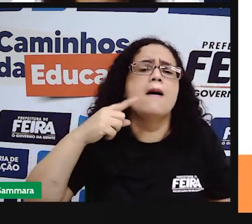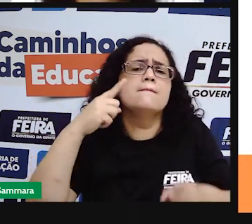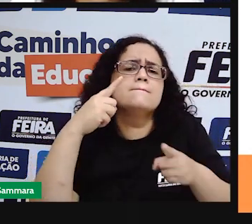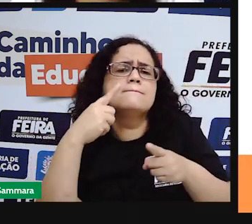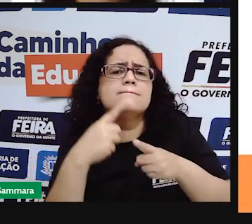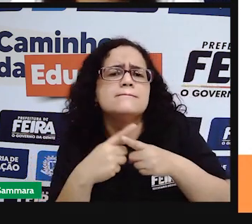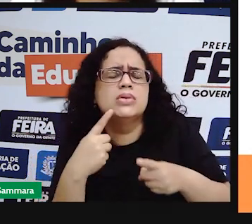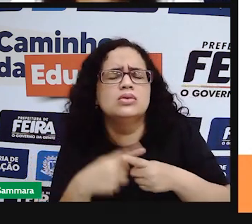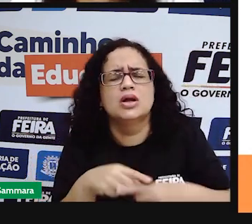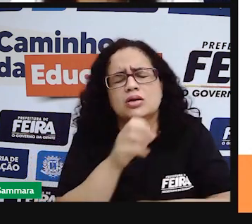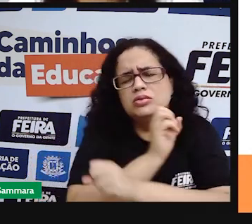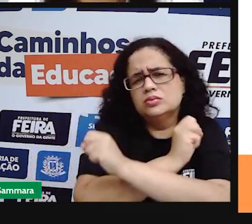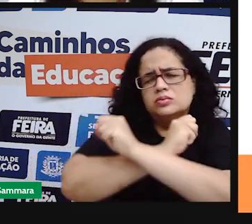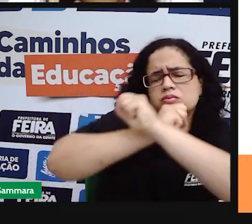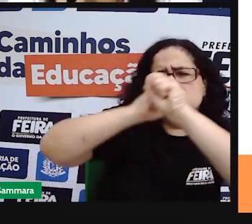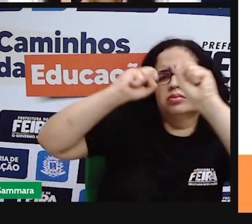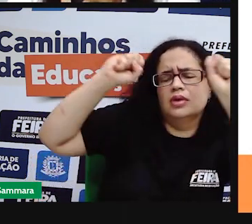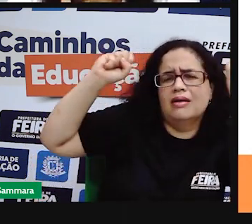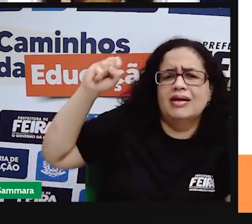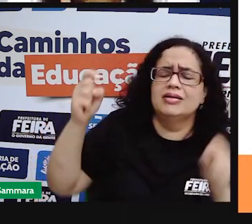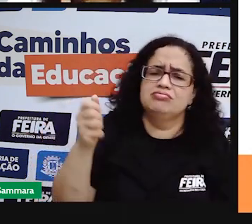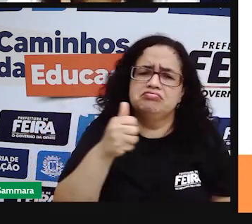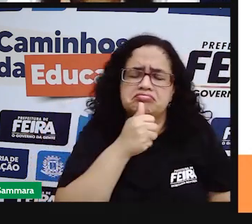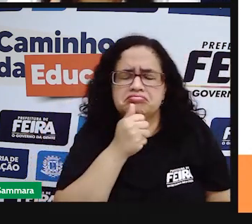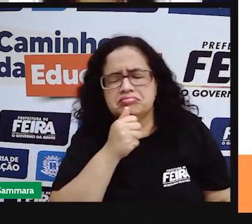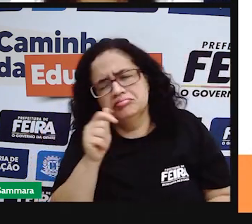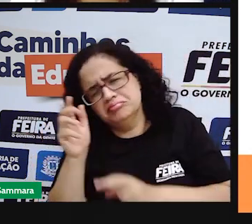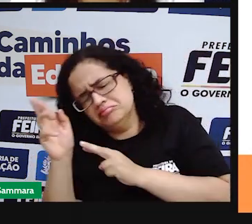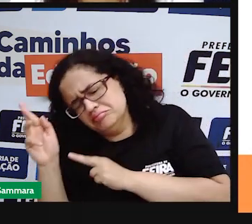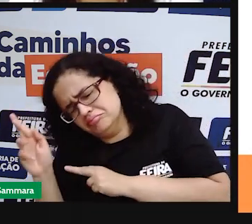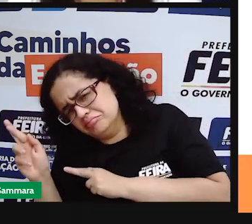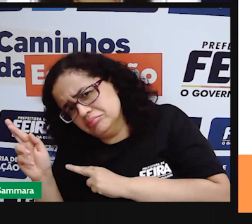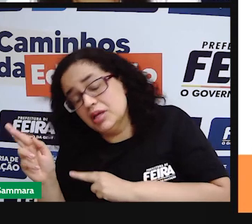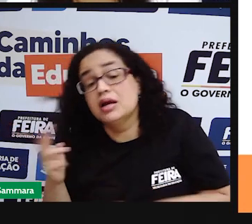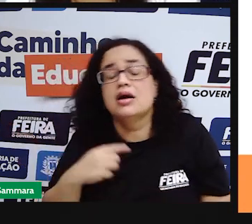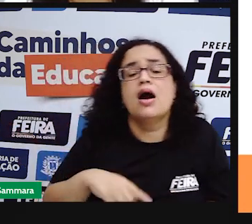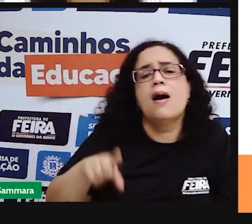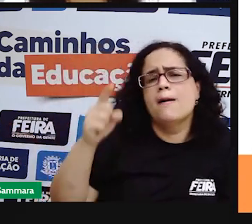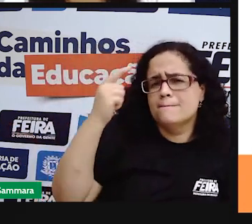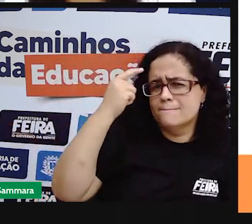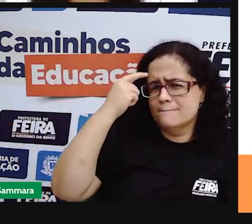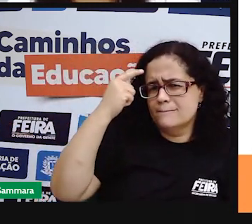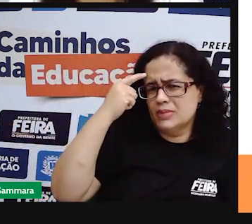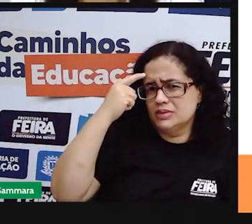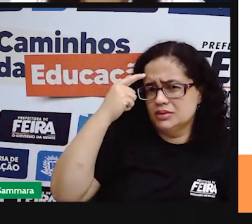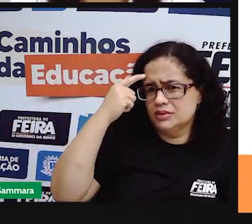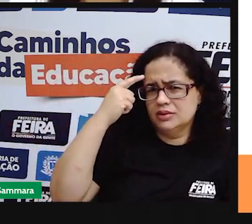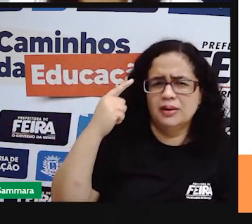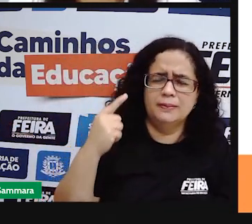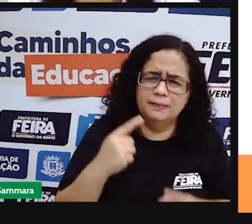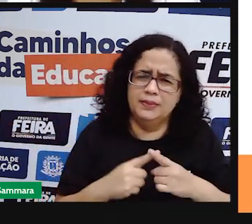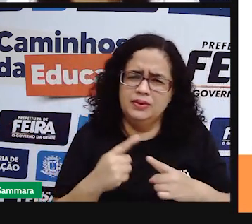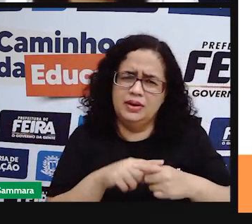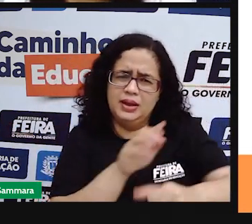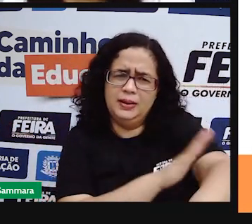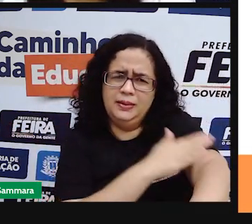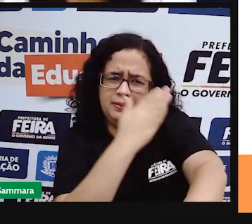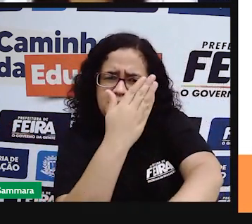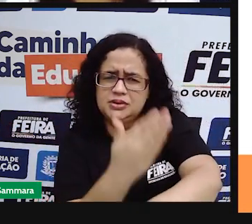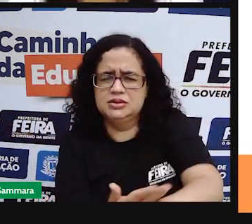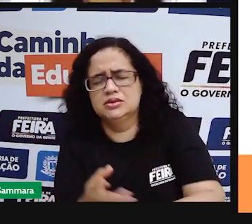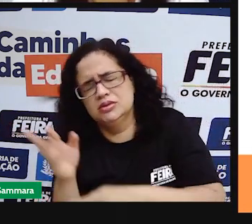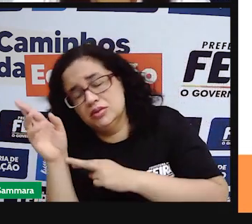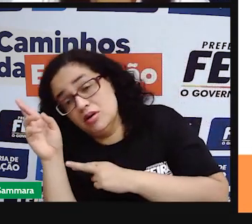quando acordo, ela está indo dormir? A gente pode pensar, porque ela passou aí a noite toda acordada,